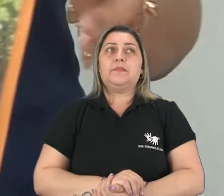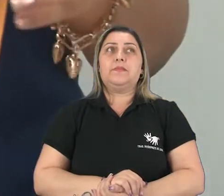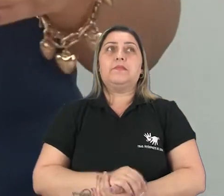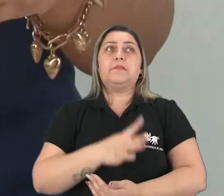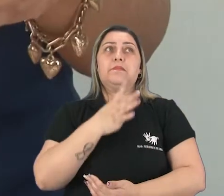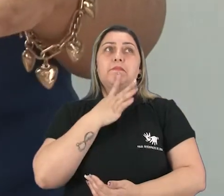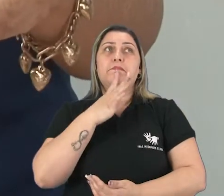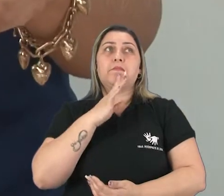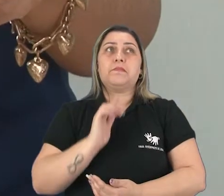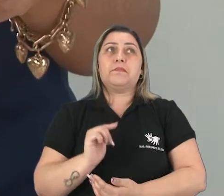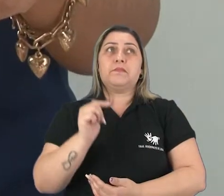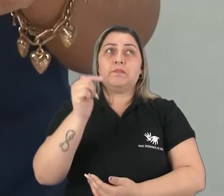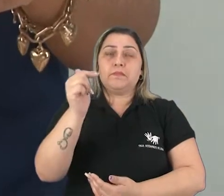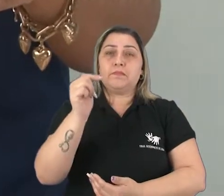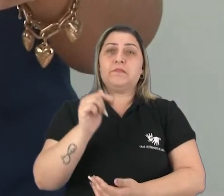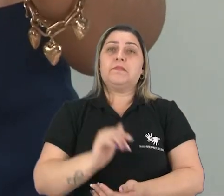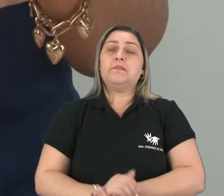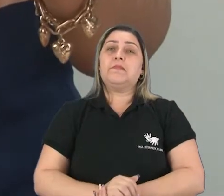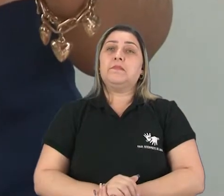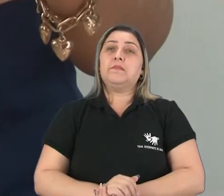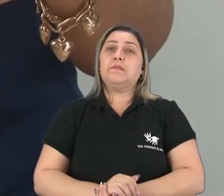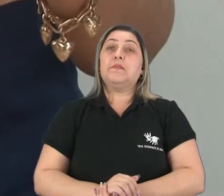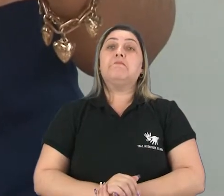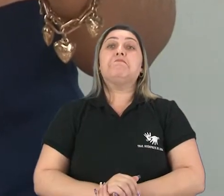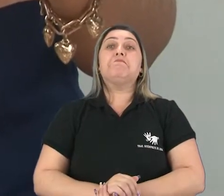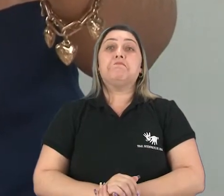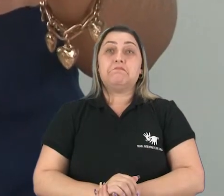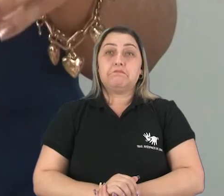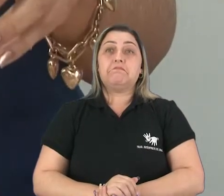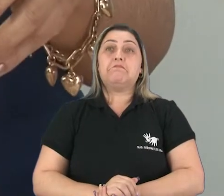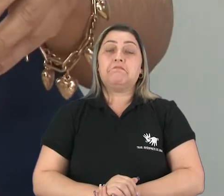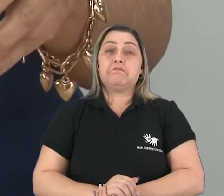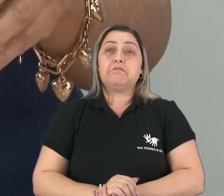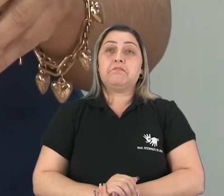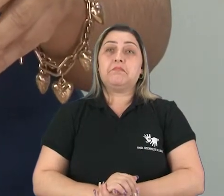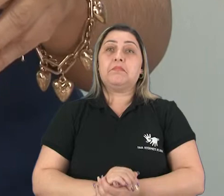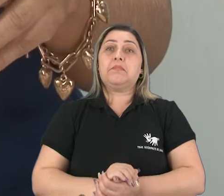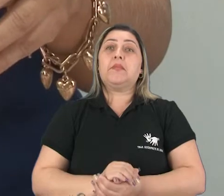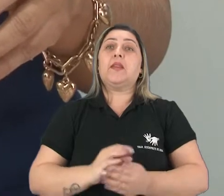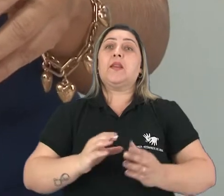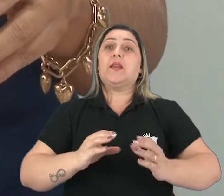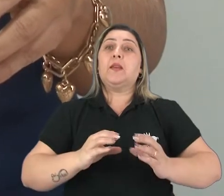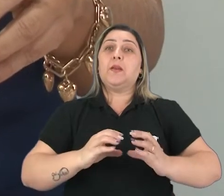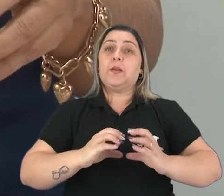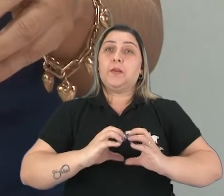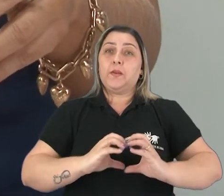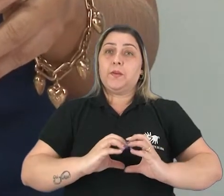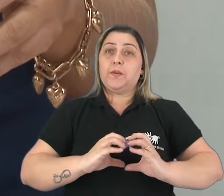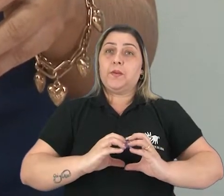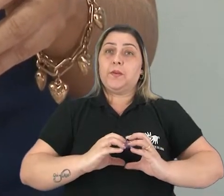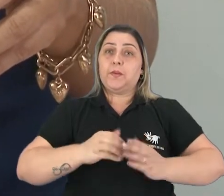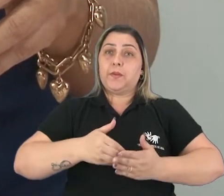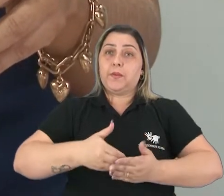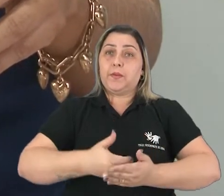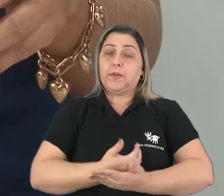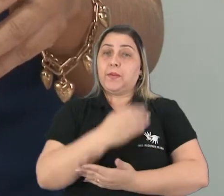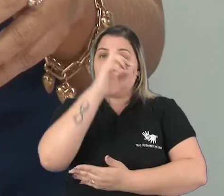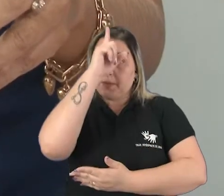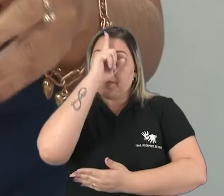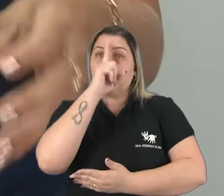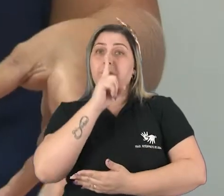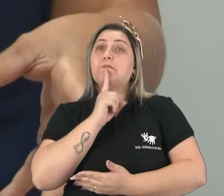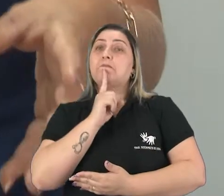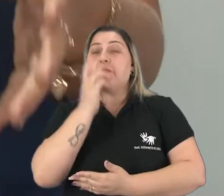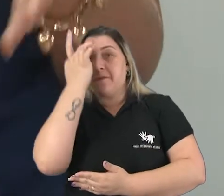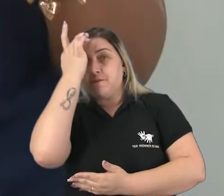conhecer mais uma? O mamoeiro. Geralmente, o mamoeiro também é fácil de